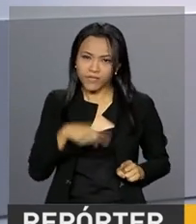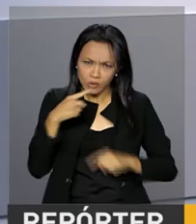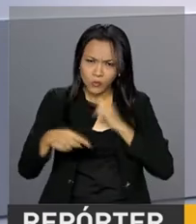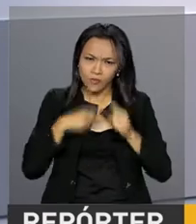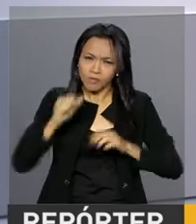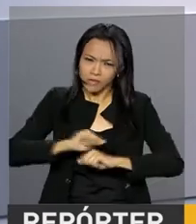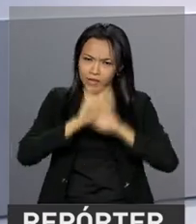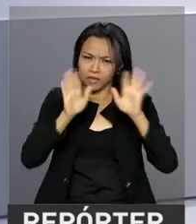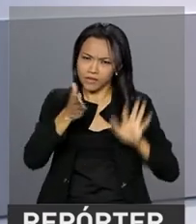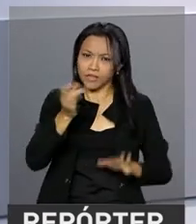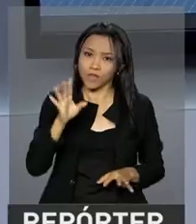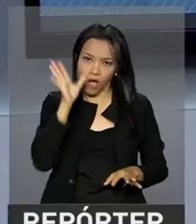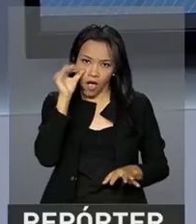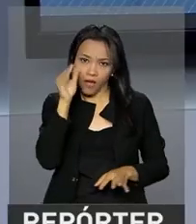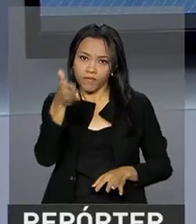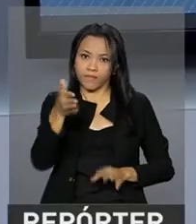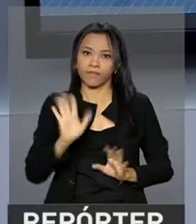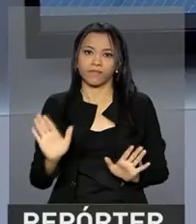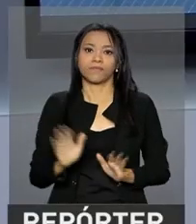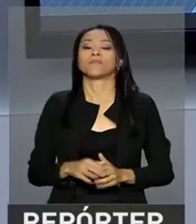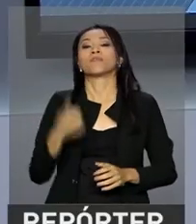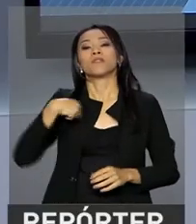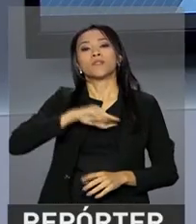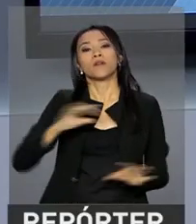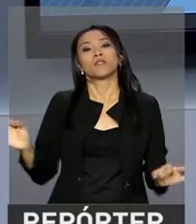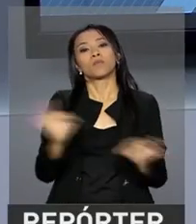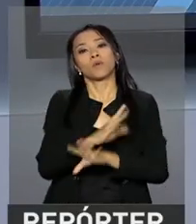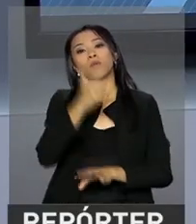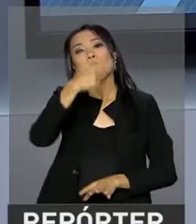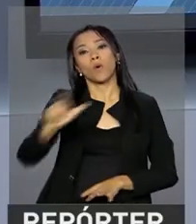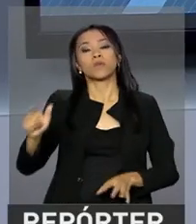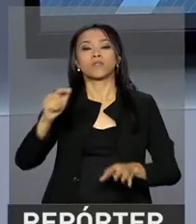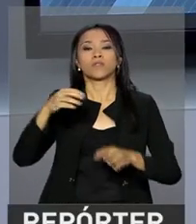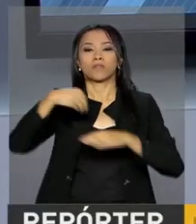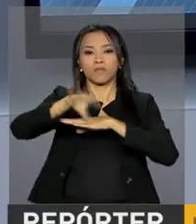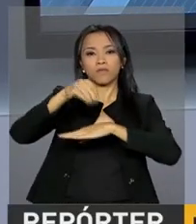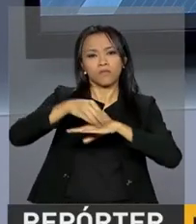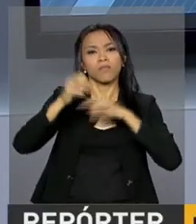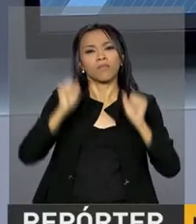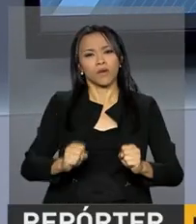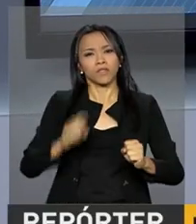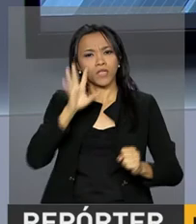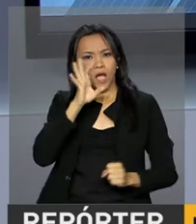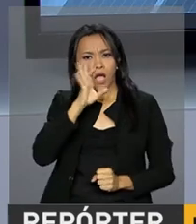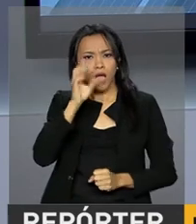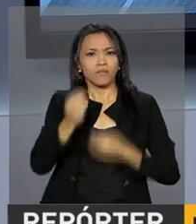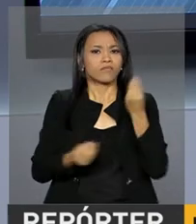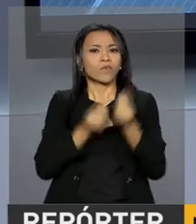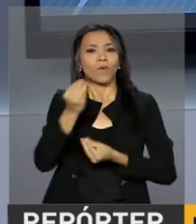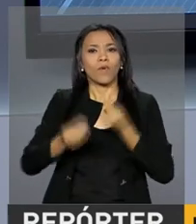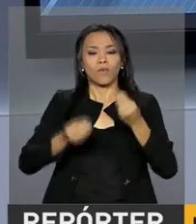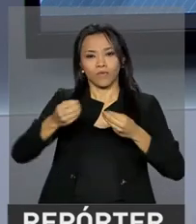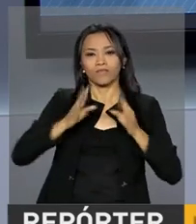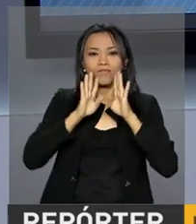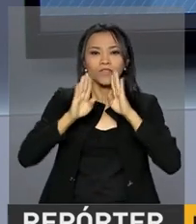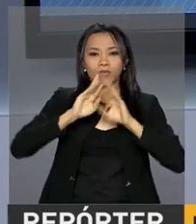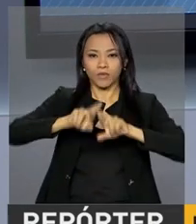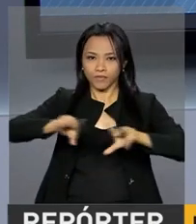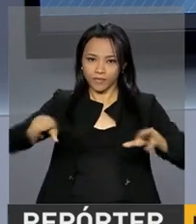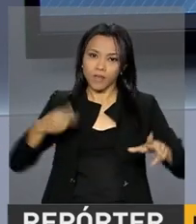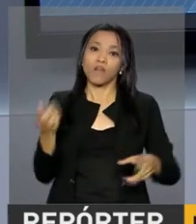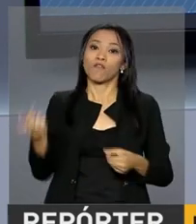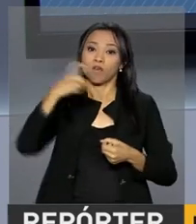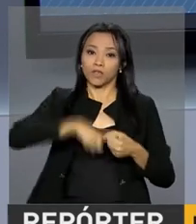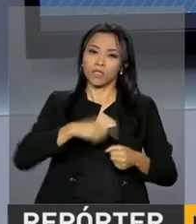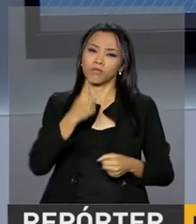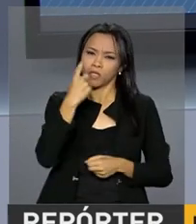estar lá. É só conferir. A gente fica por aqui. Outras notícias você acompanha também pelas nossas redes sociais.